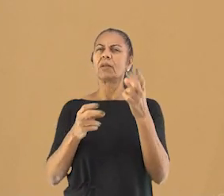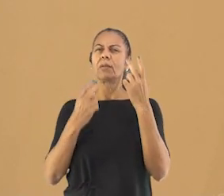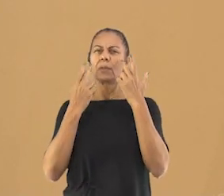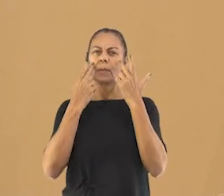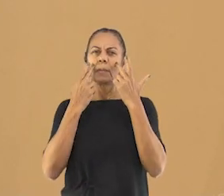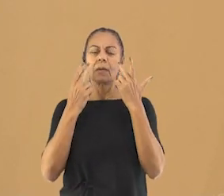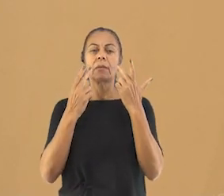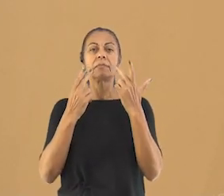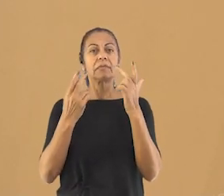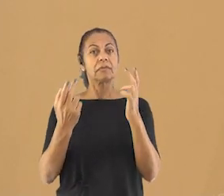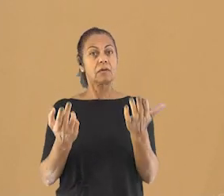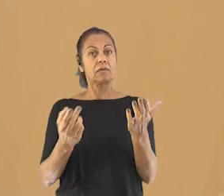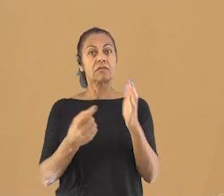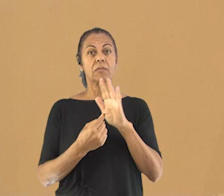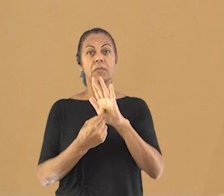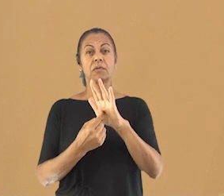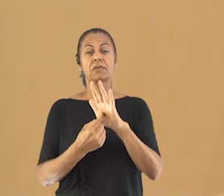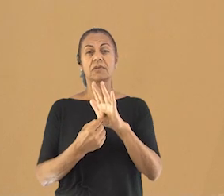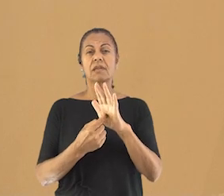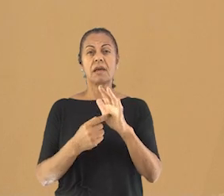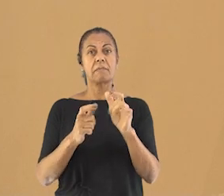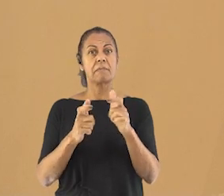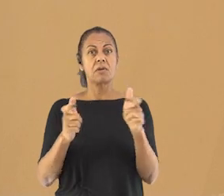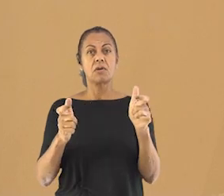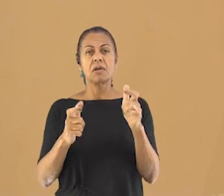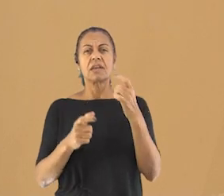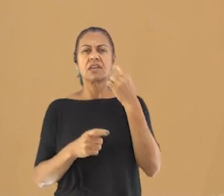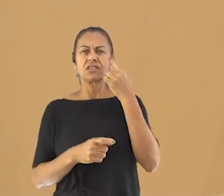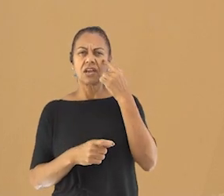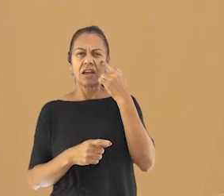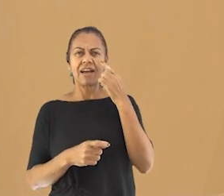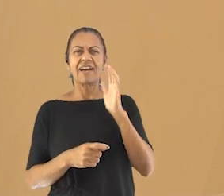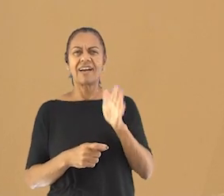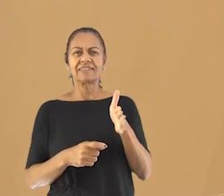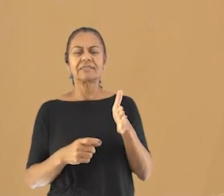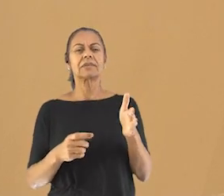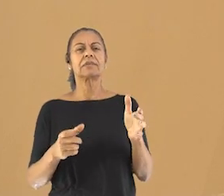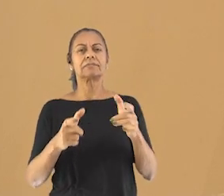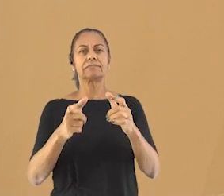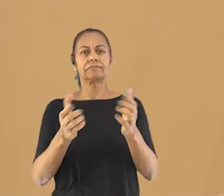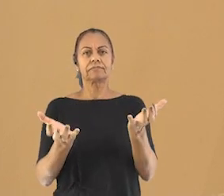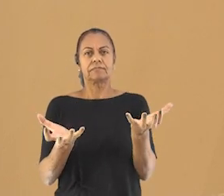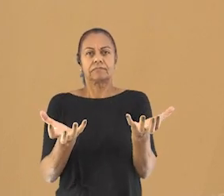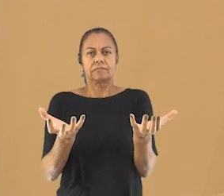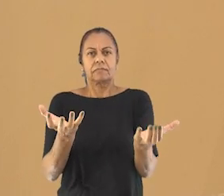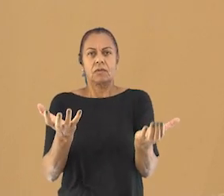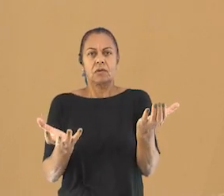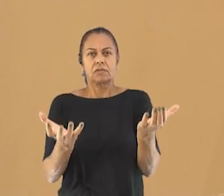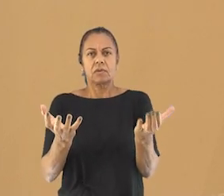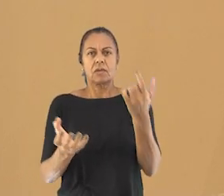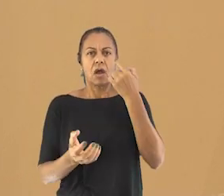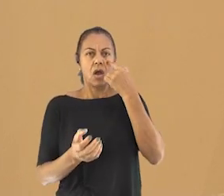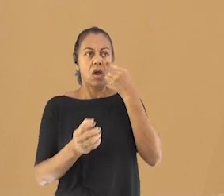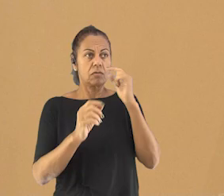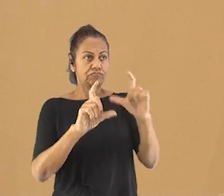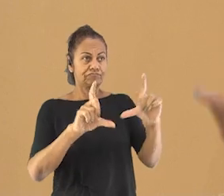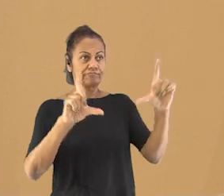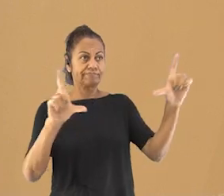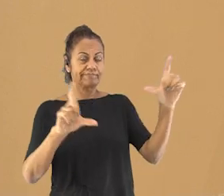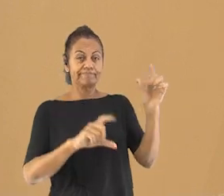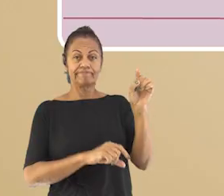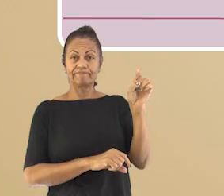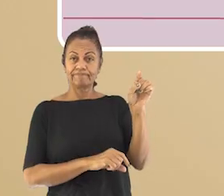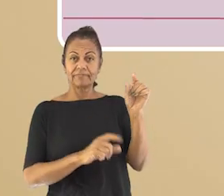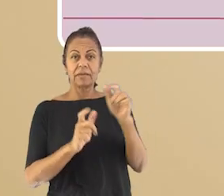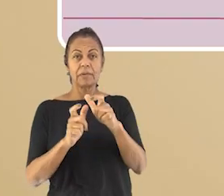é muito comum e uma delas que a gente pode destacar é a balança de 2 pratos. Observe aí